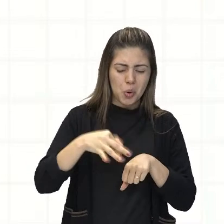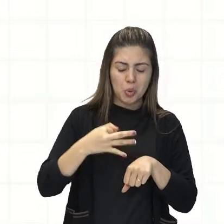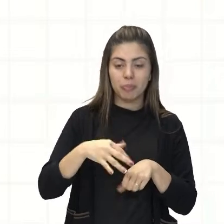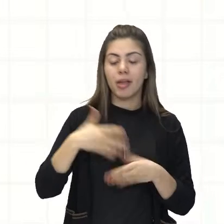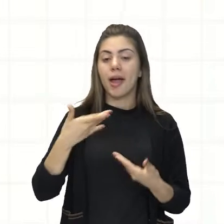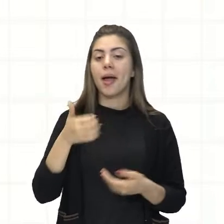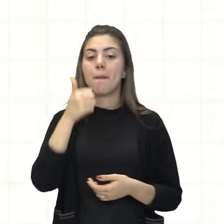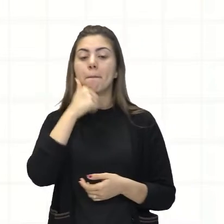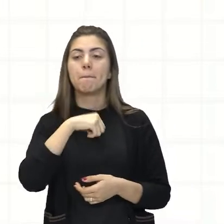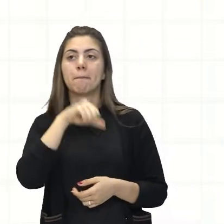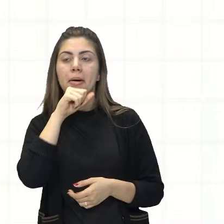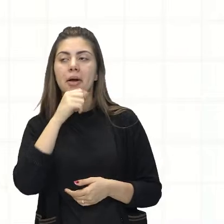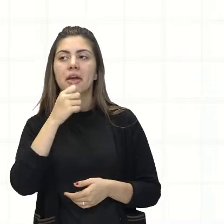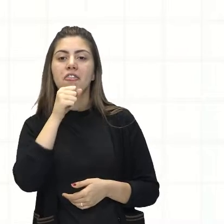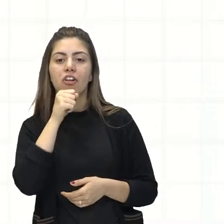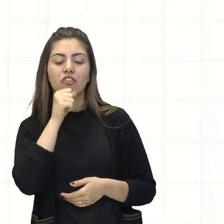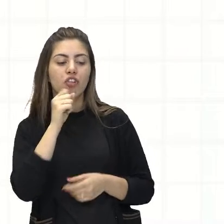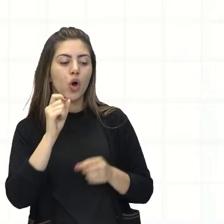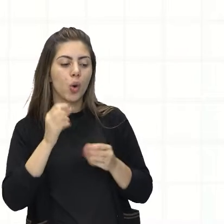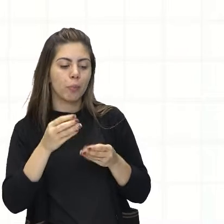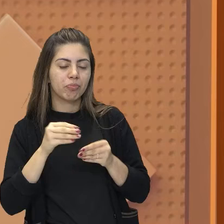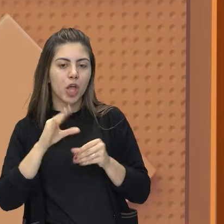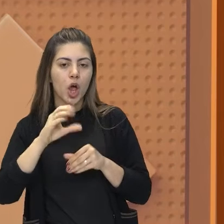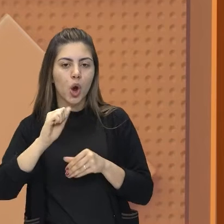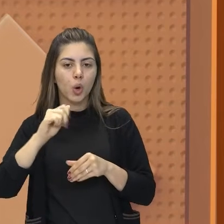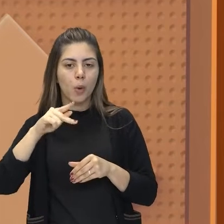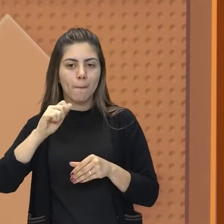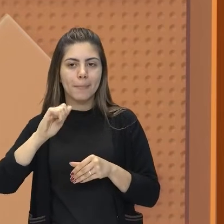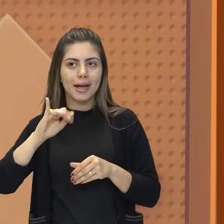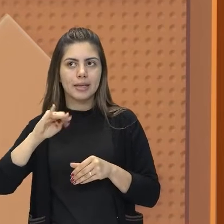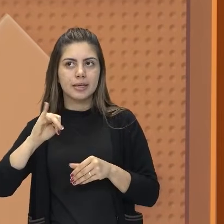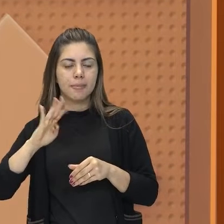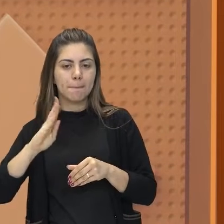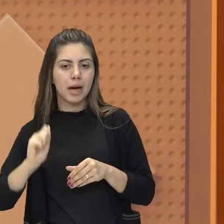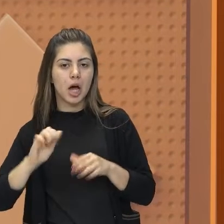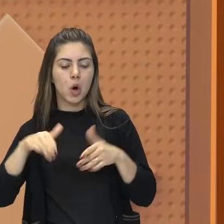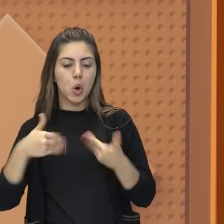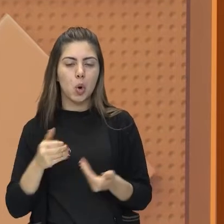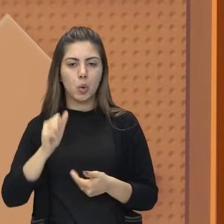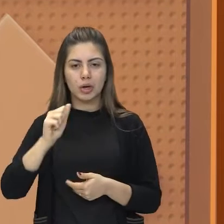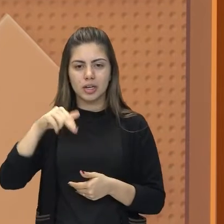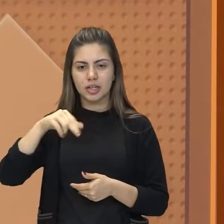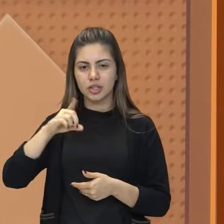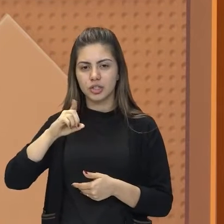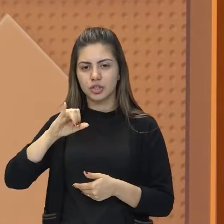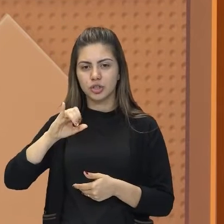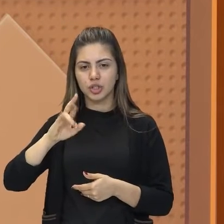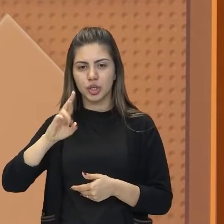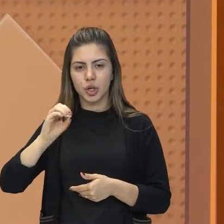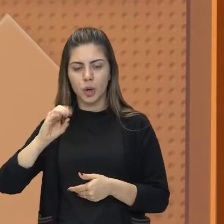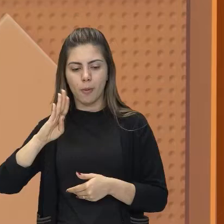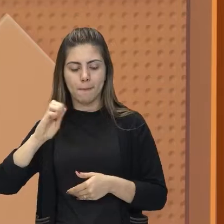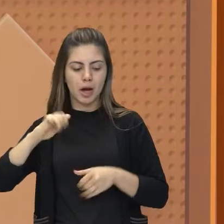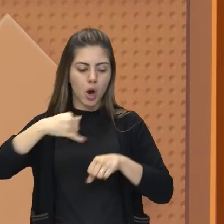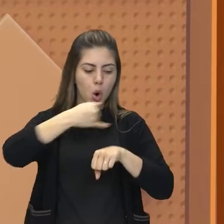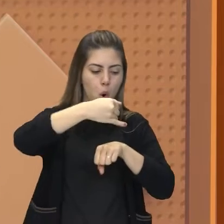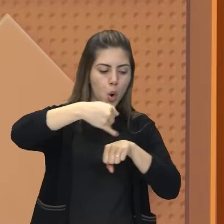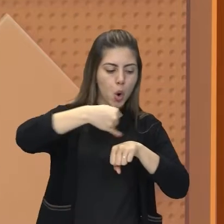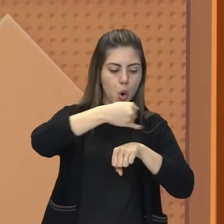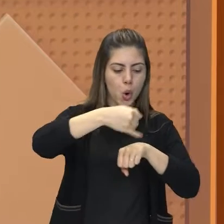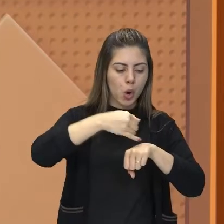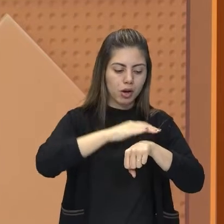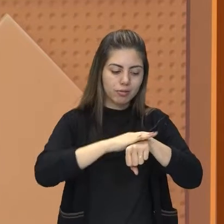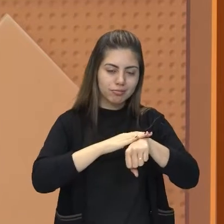colocou ali a copaíba, colocou a andiroba naquele seu machucado. Então, tenha ciência que são elementos